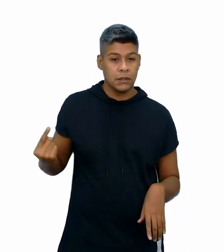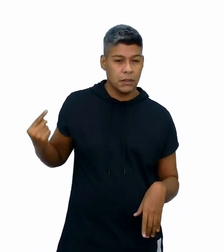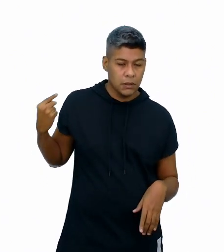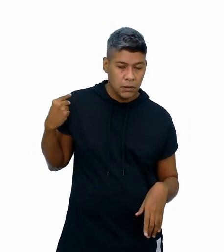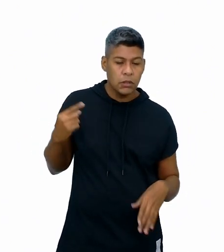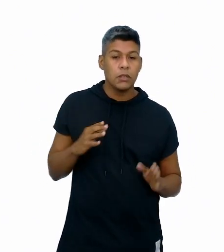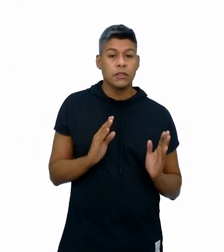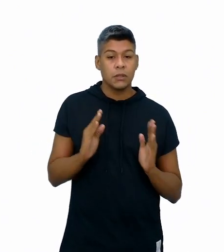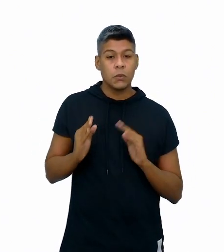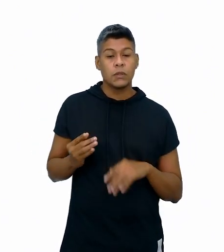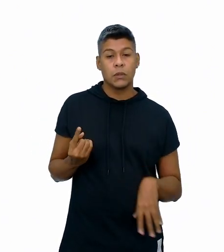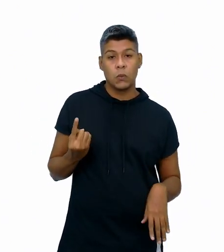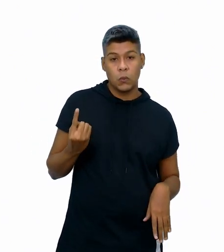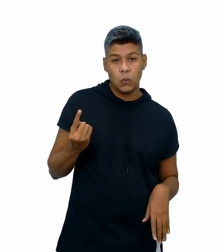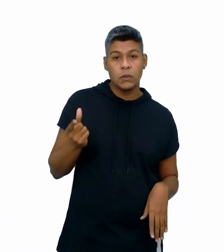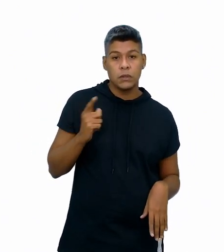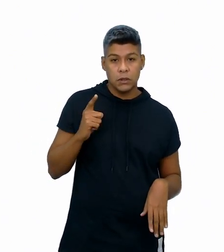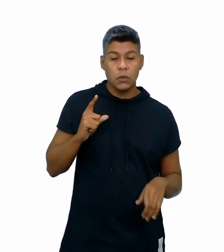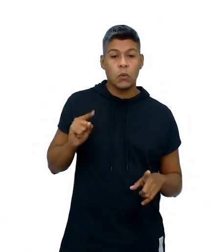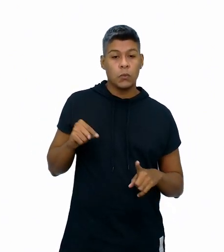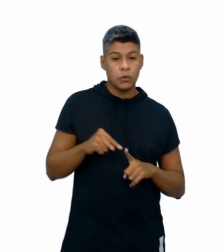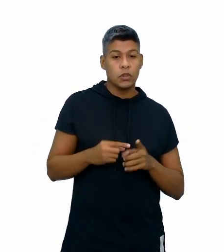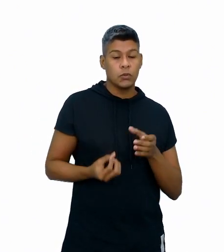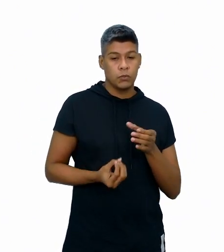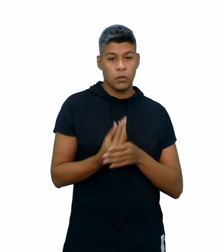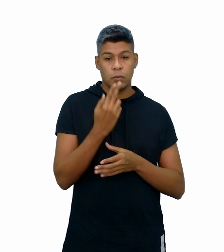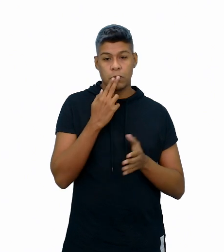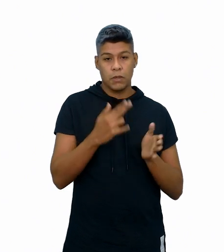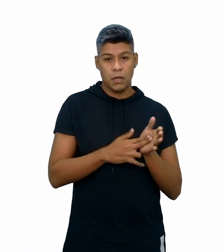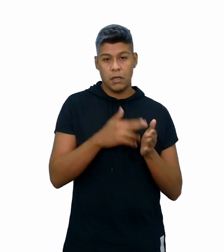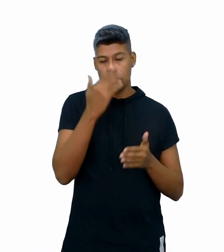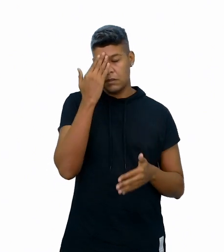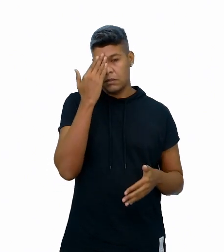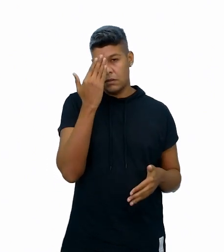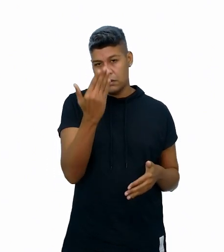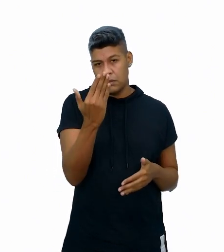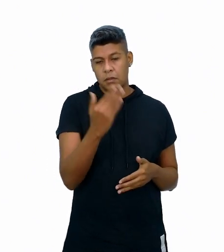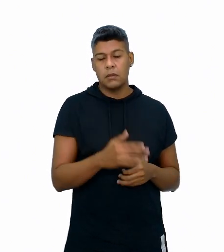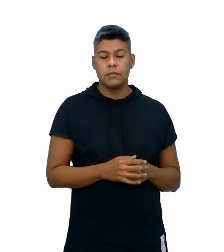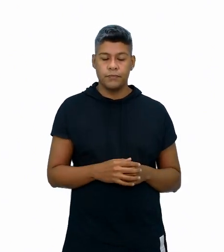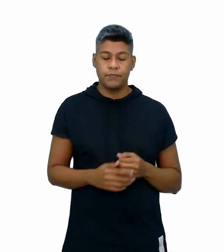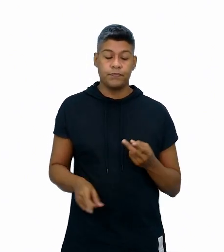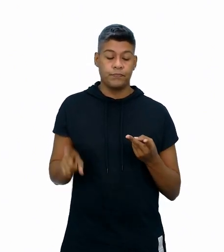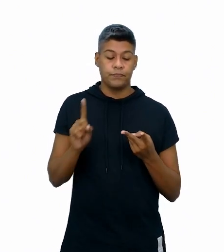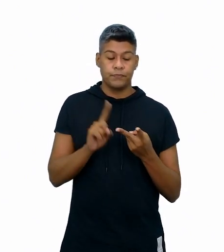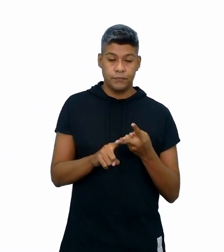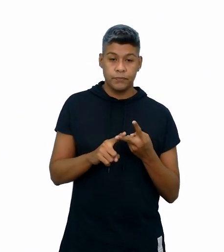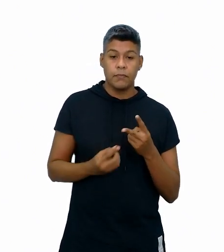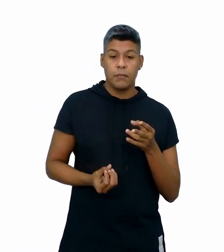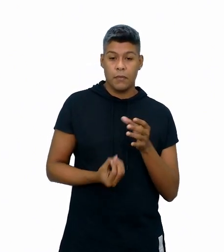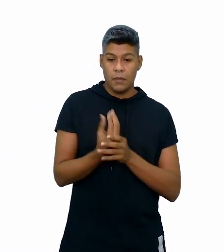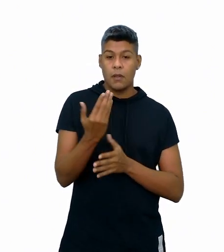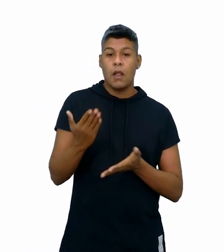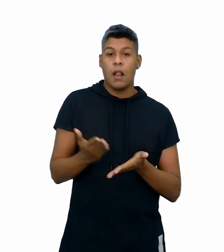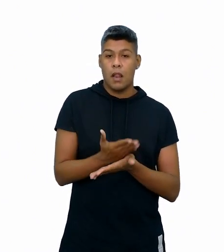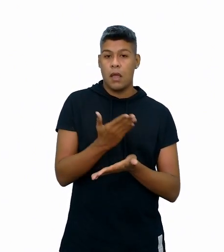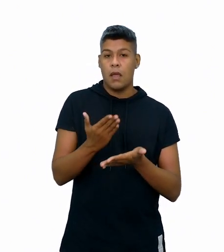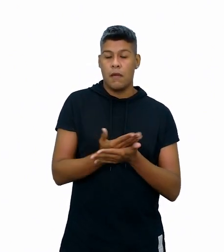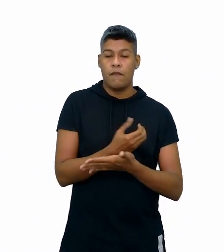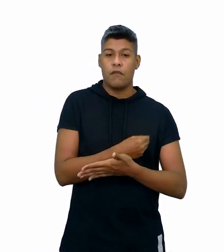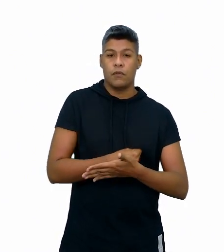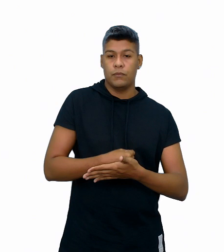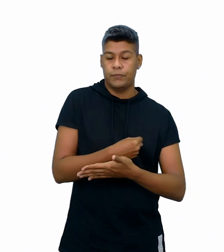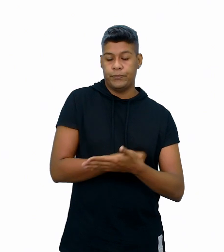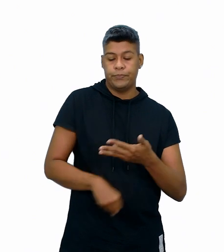Lá na sequência 1, eles tinham o propósito de produzir uma carta de agradecimento, na sequência 2, a produção de um livro de